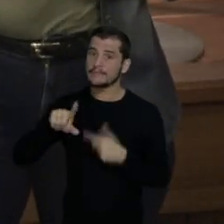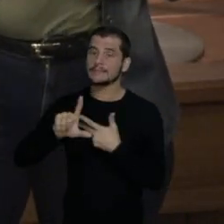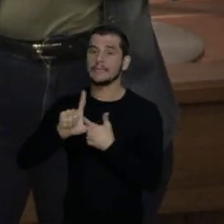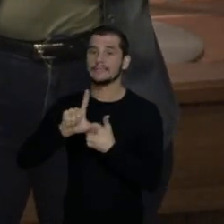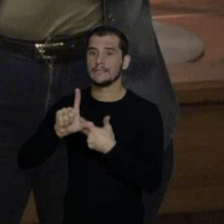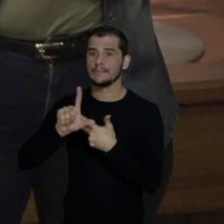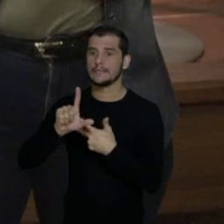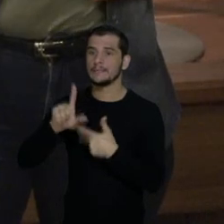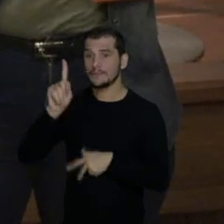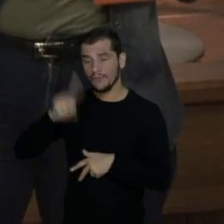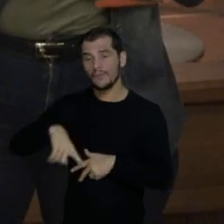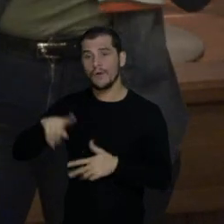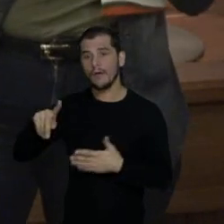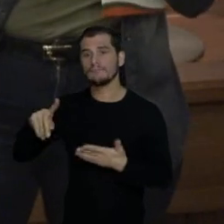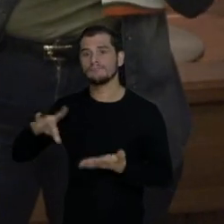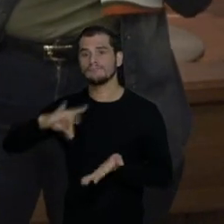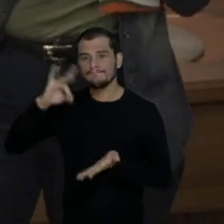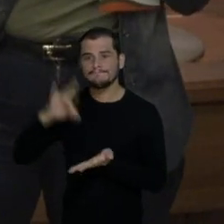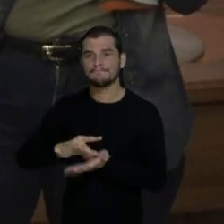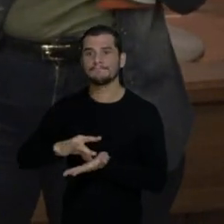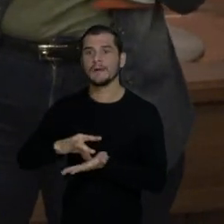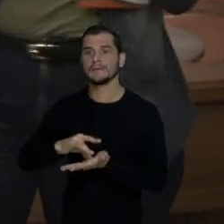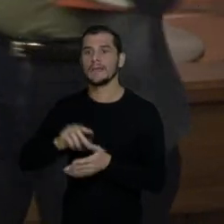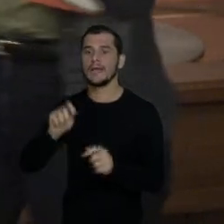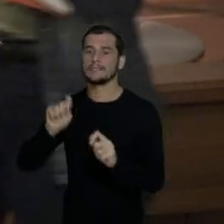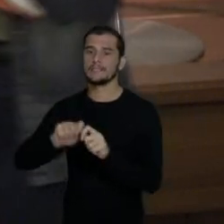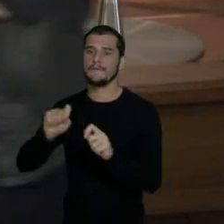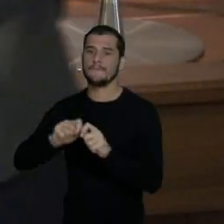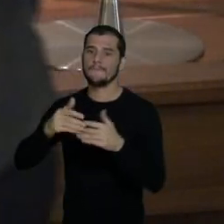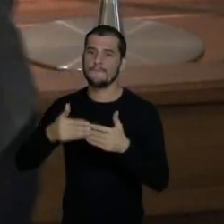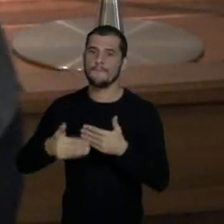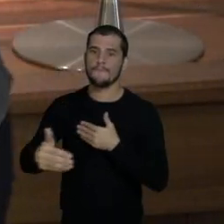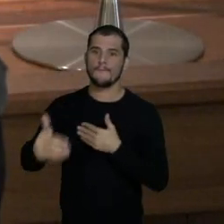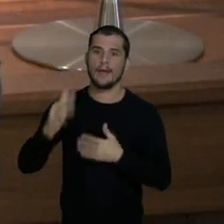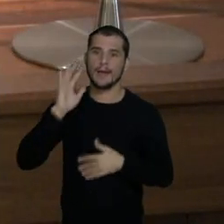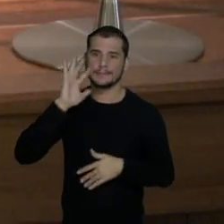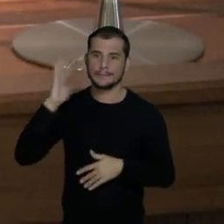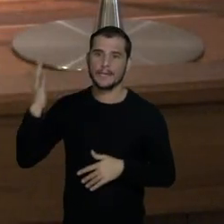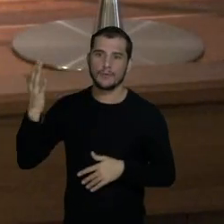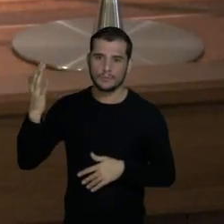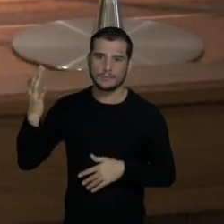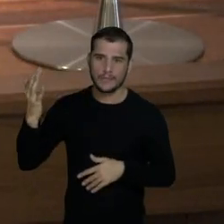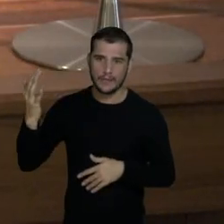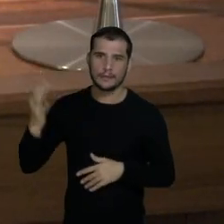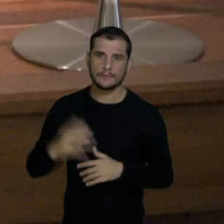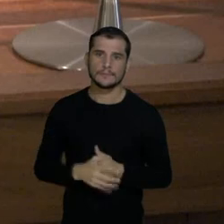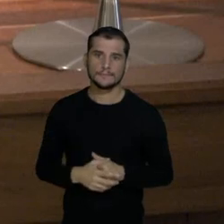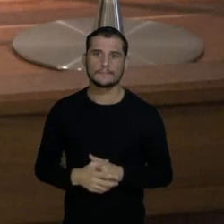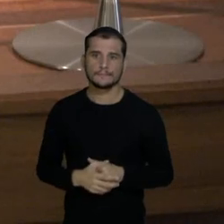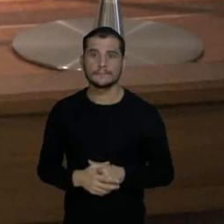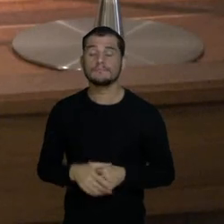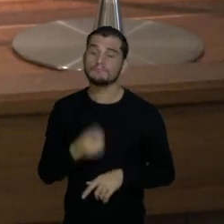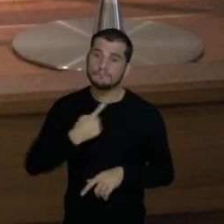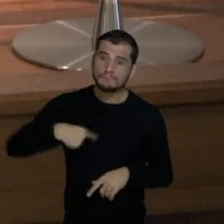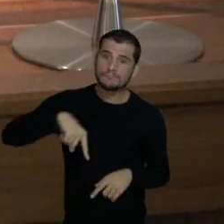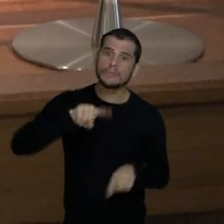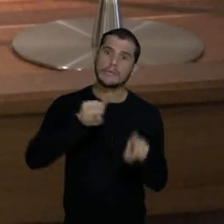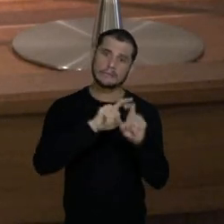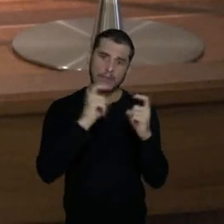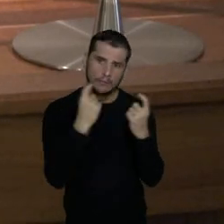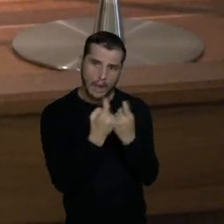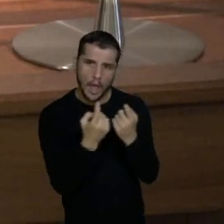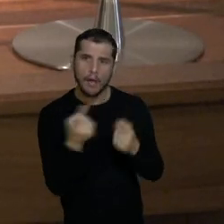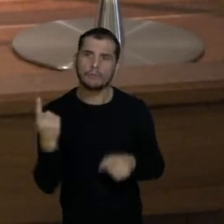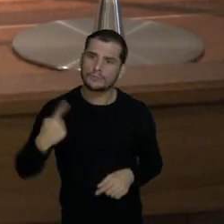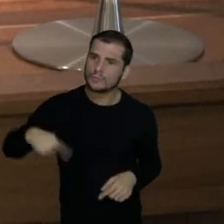fazer acontecer nós estamos fazendo o encaminhamento nós estamos fazendo as reuniões nós estamos fazendo e prevendo tudo o que